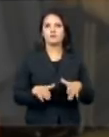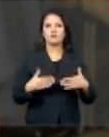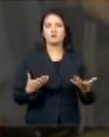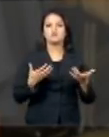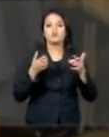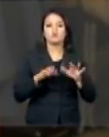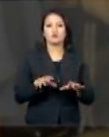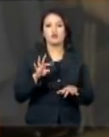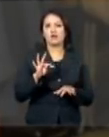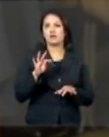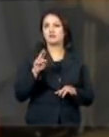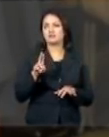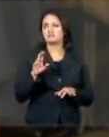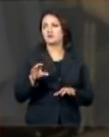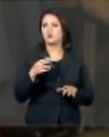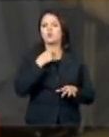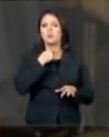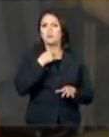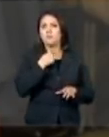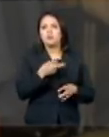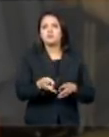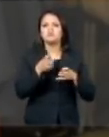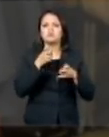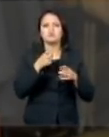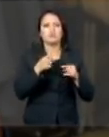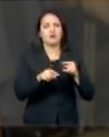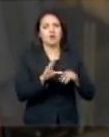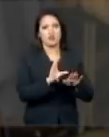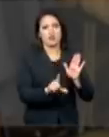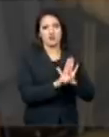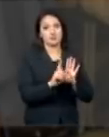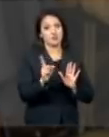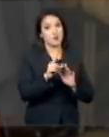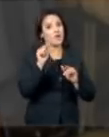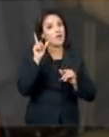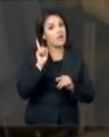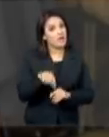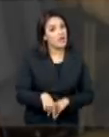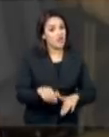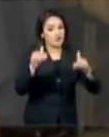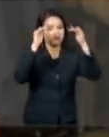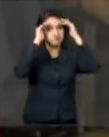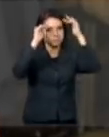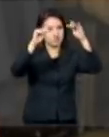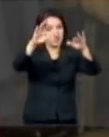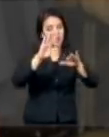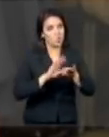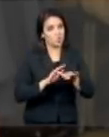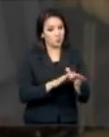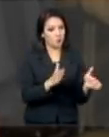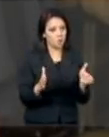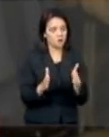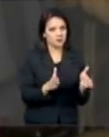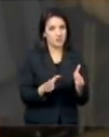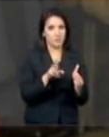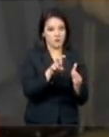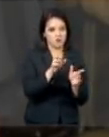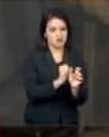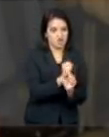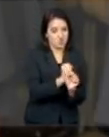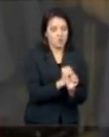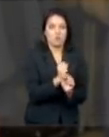início mas não é isso o que se quer é a aplicação correta do tempo a aplicação prevista na legislação